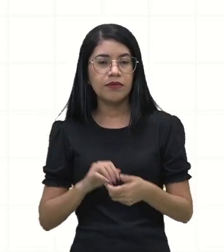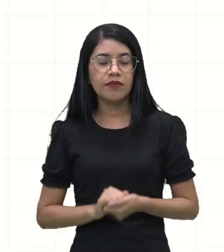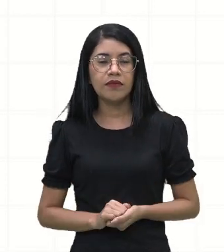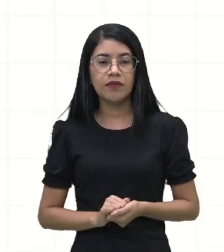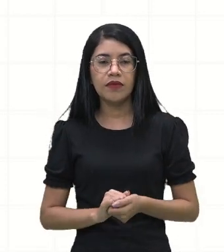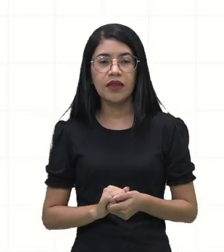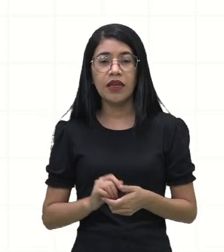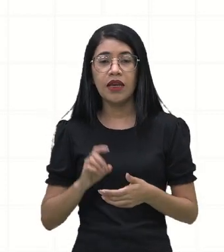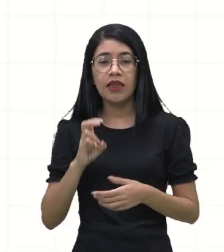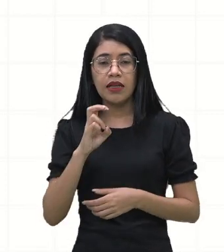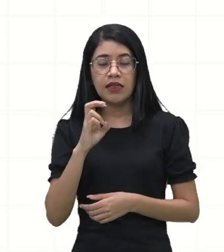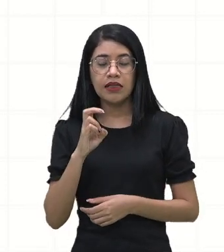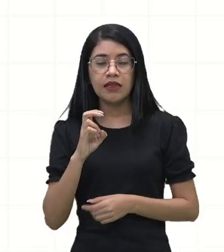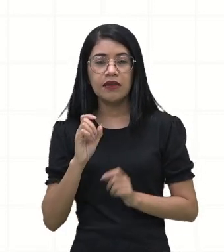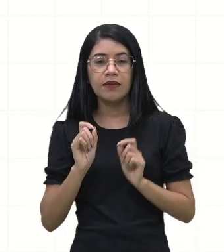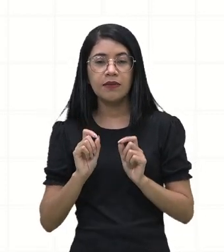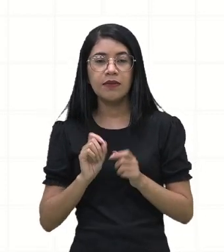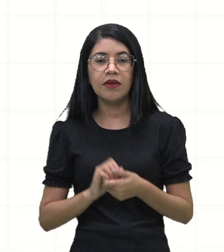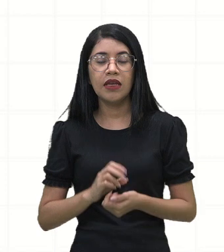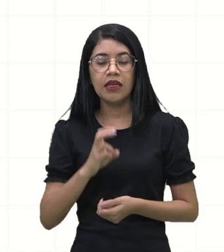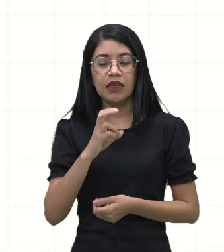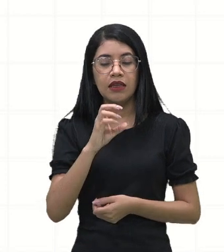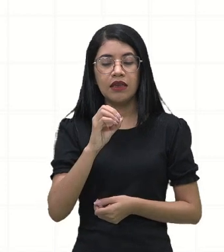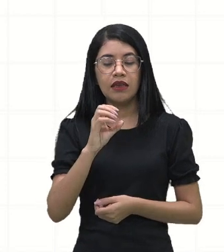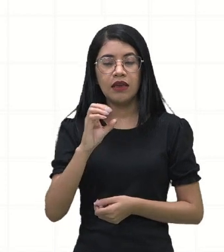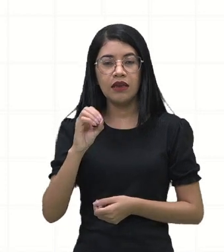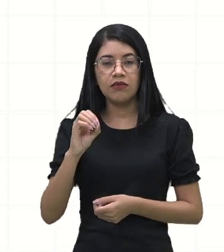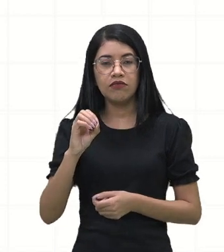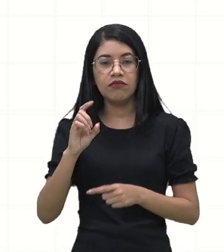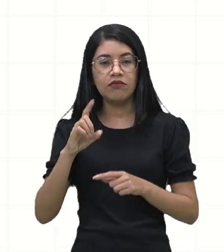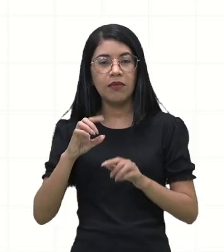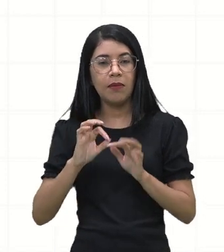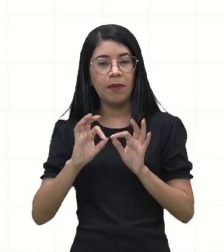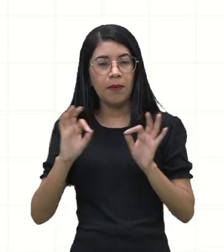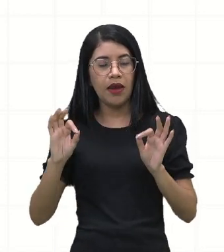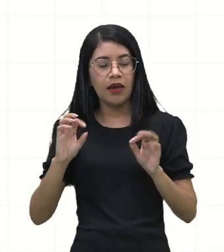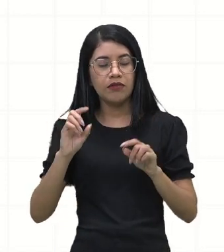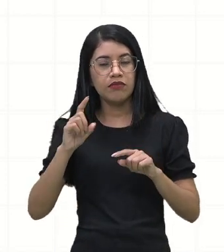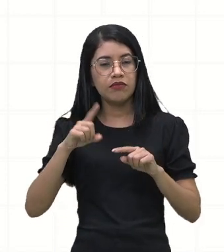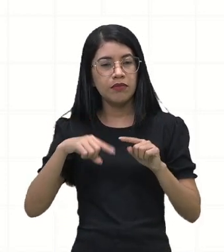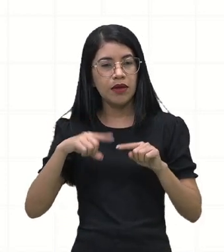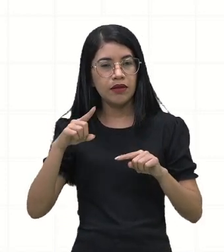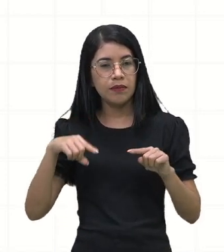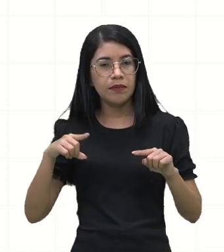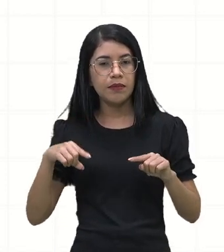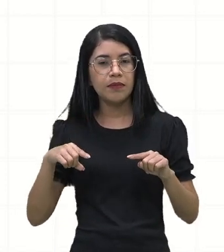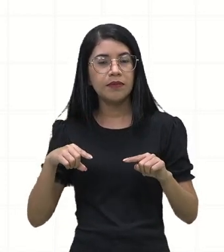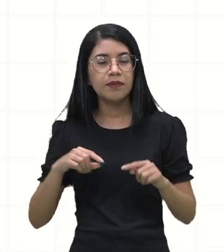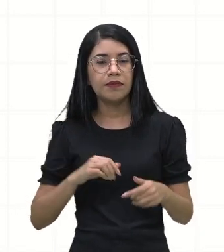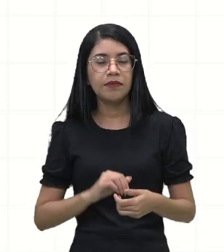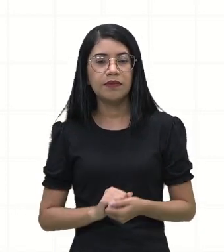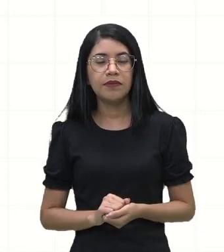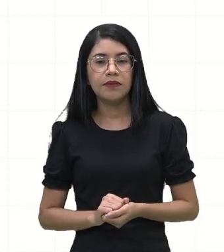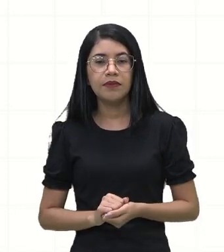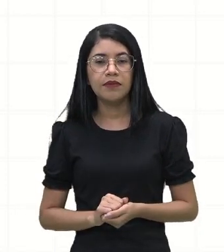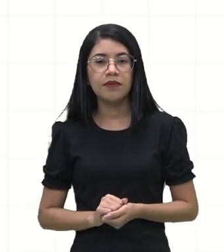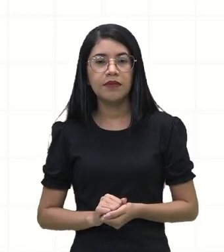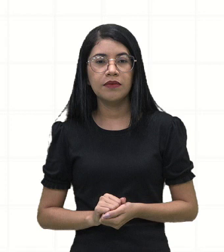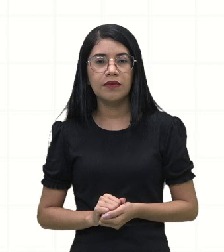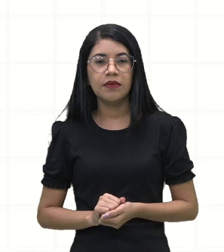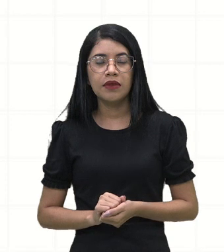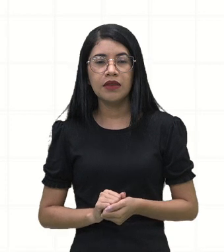questão 5, os 500 metros de borracha, aqui está falando em metros, e aqui estava falando